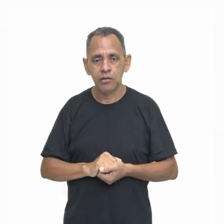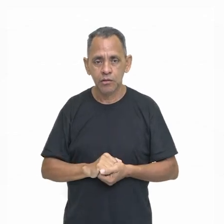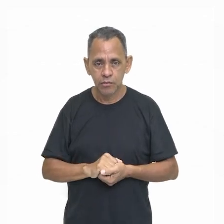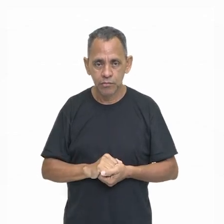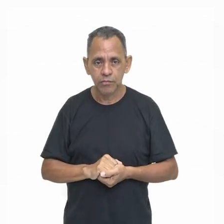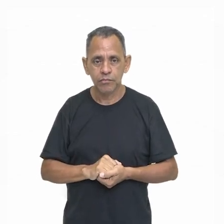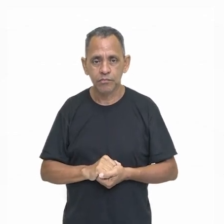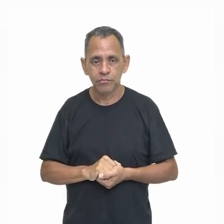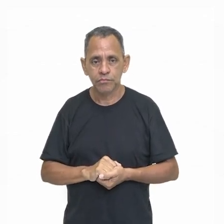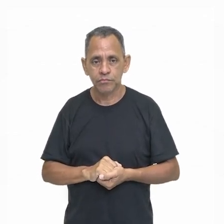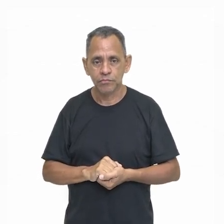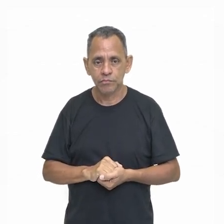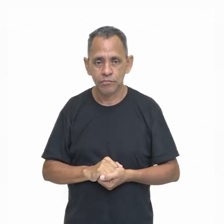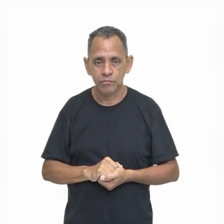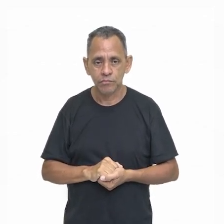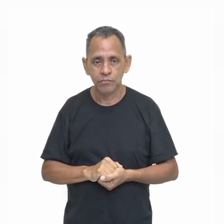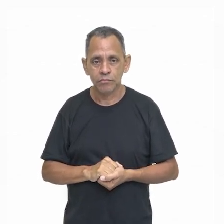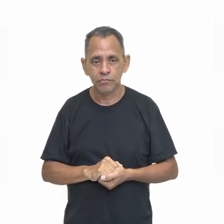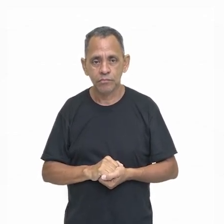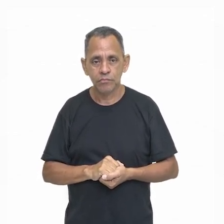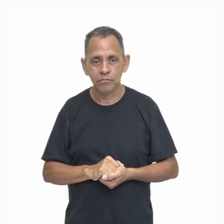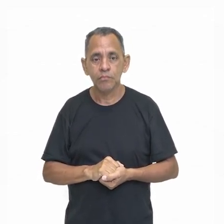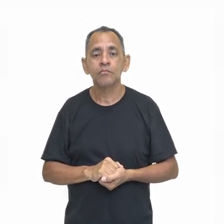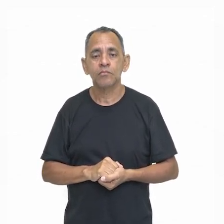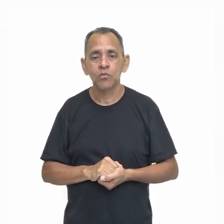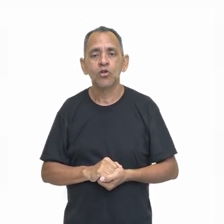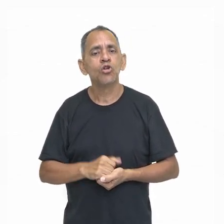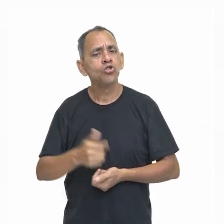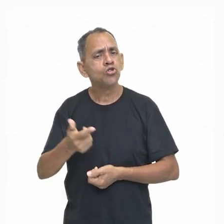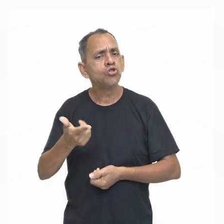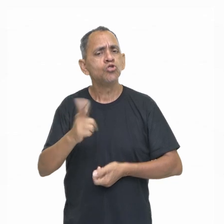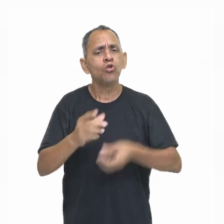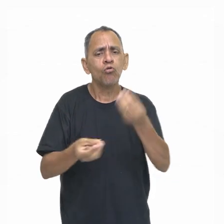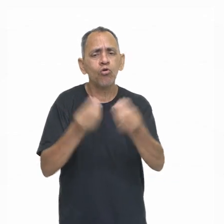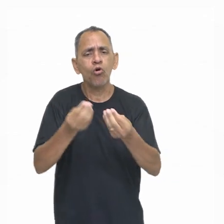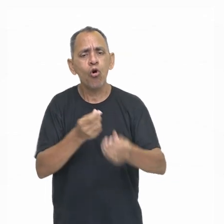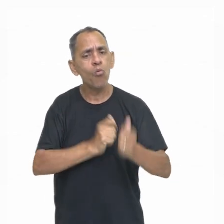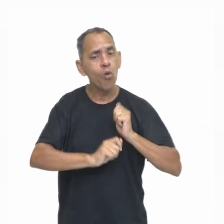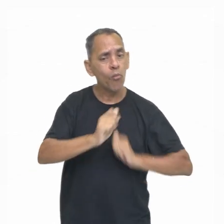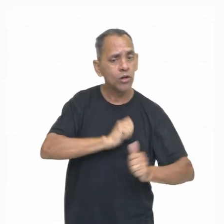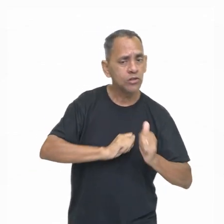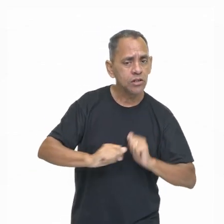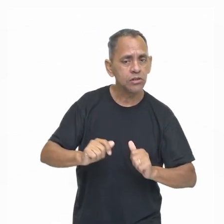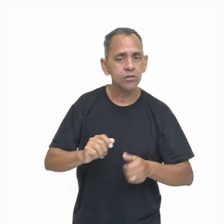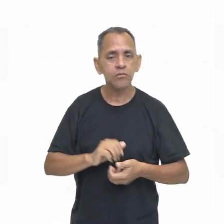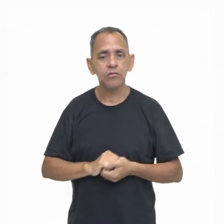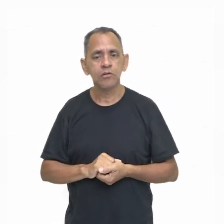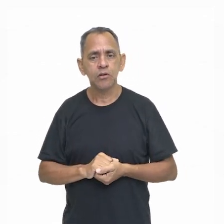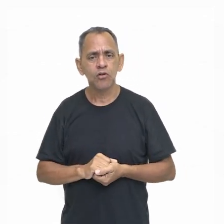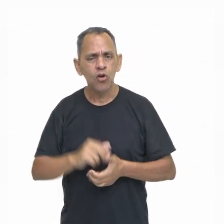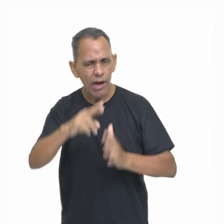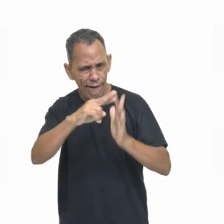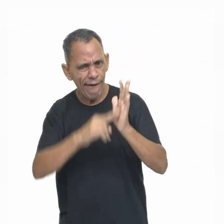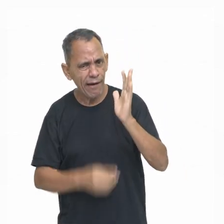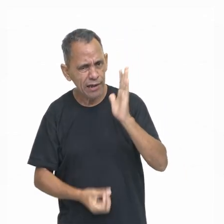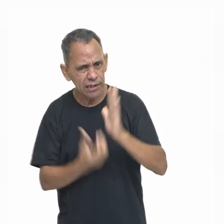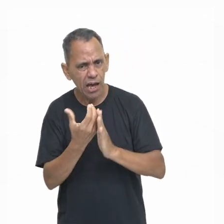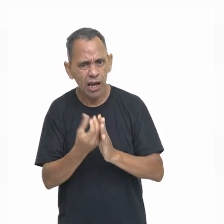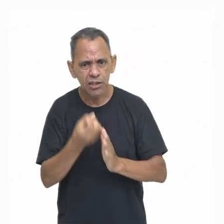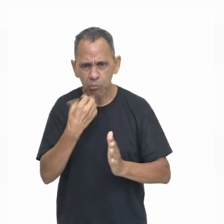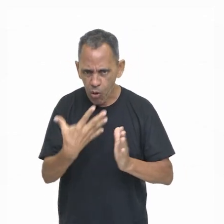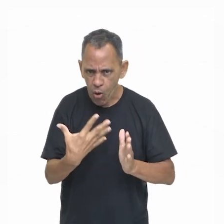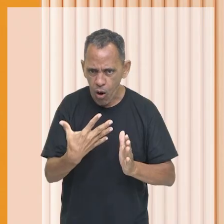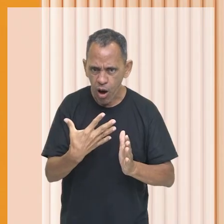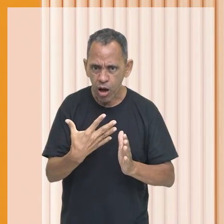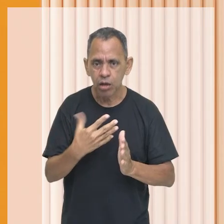como parte da reforma administrativa. Mas será que essa foi uma boa medida? Será que, de fato,